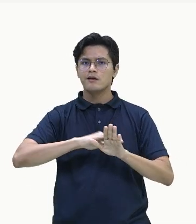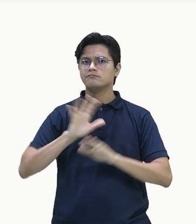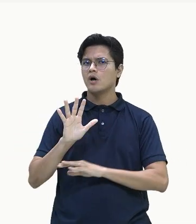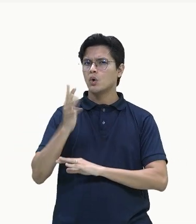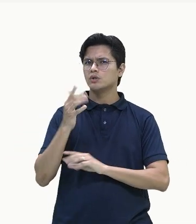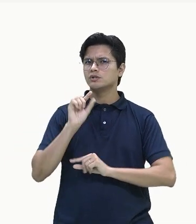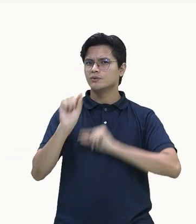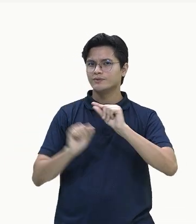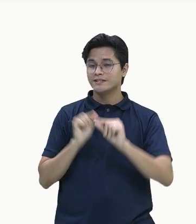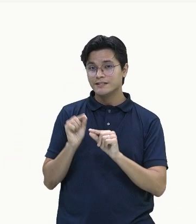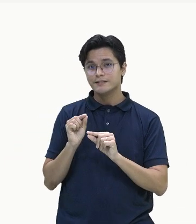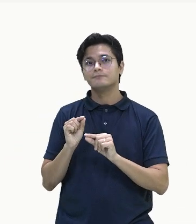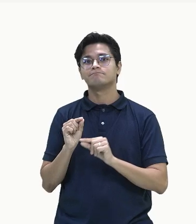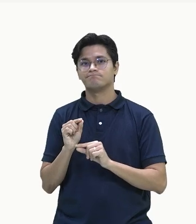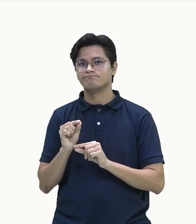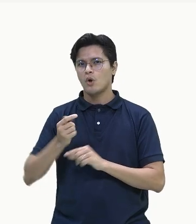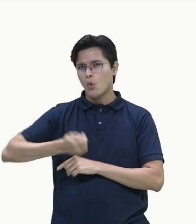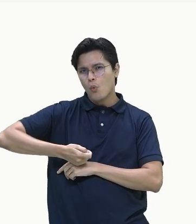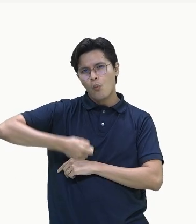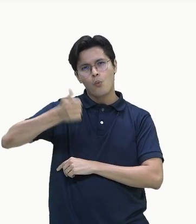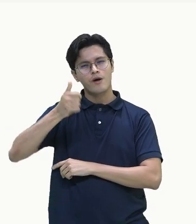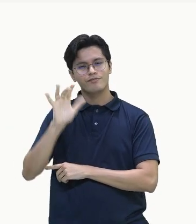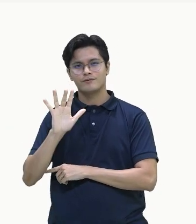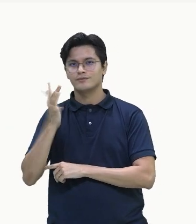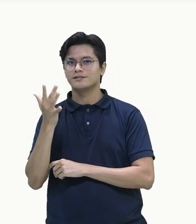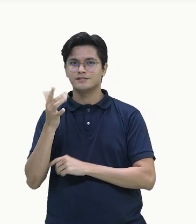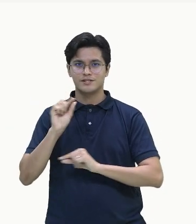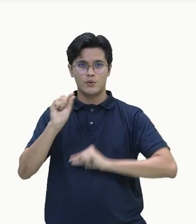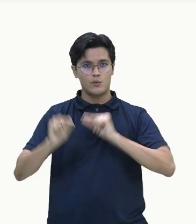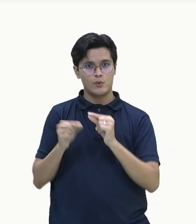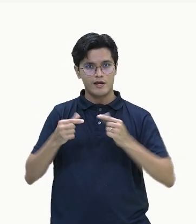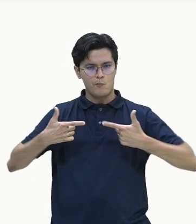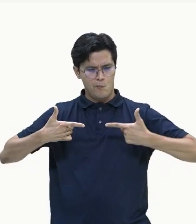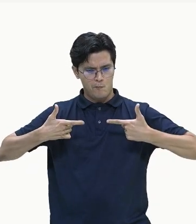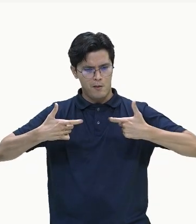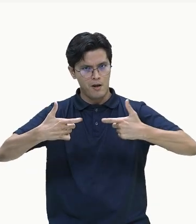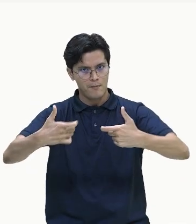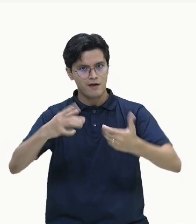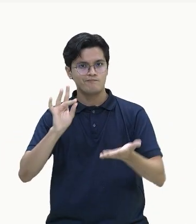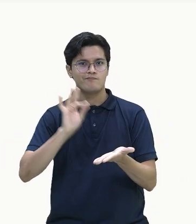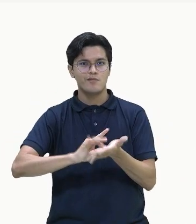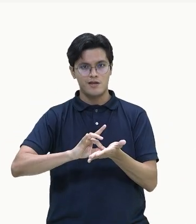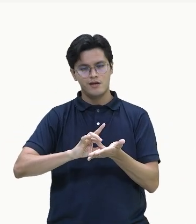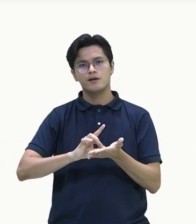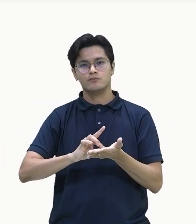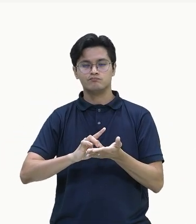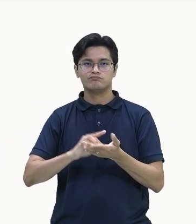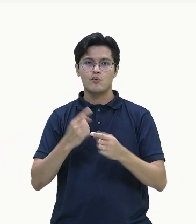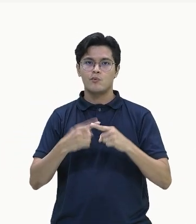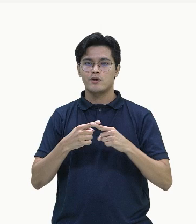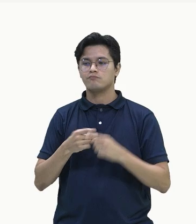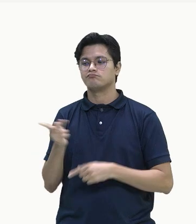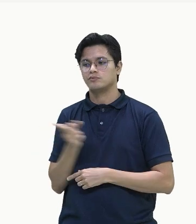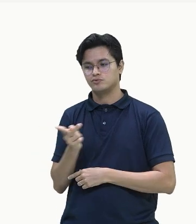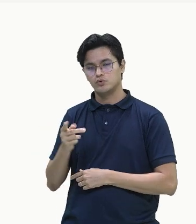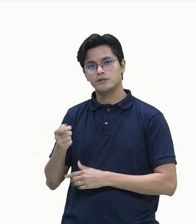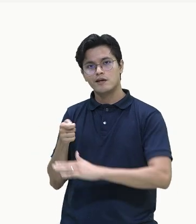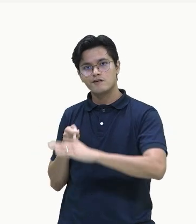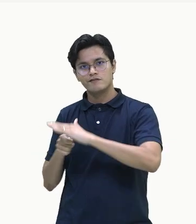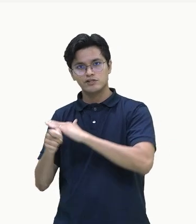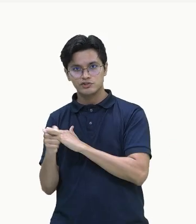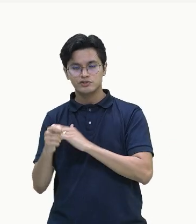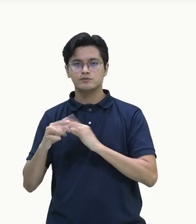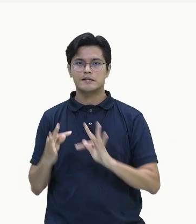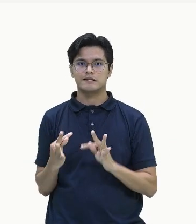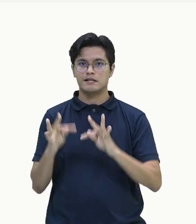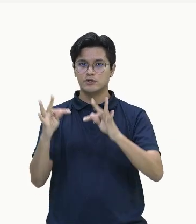de vai ter ou não vai ter um conflito nuclear. Houve investimento massivo em tecnologias militares, tanto